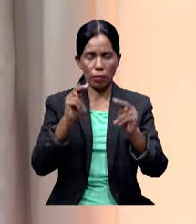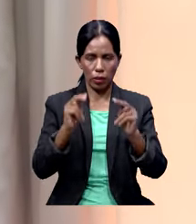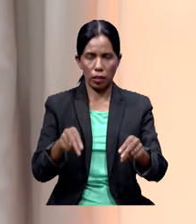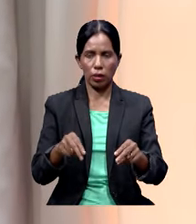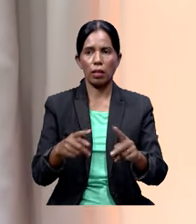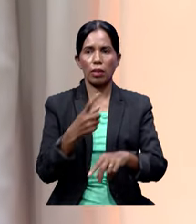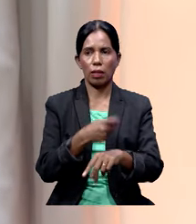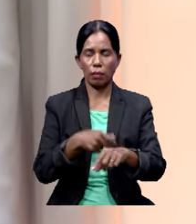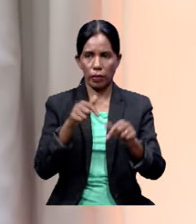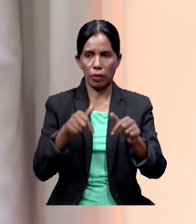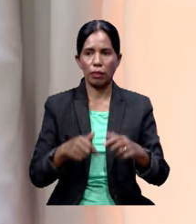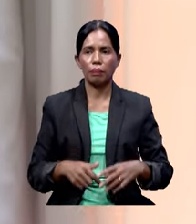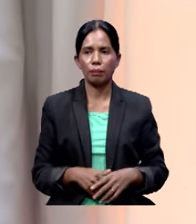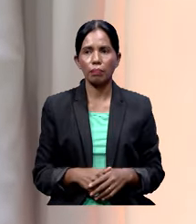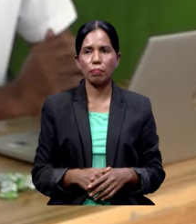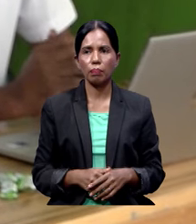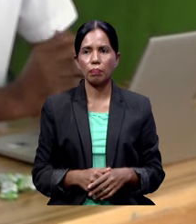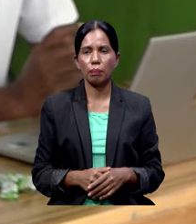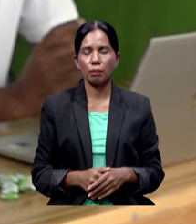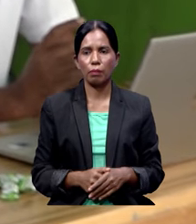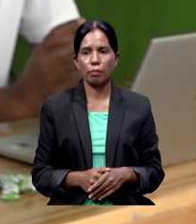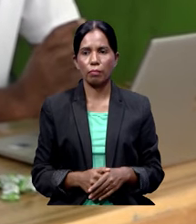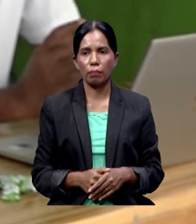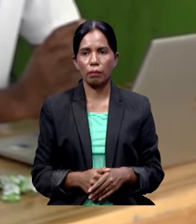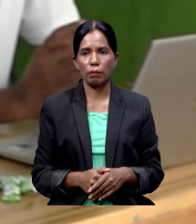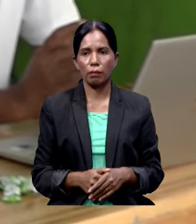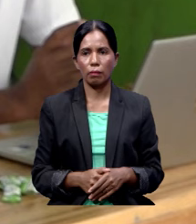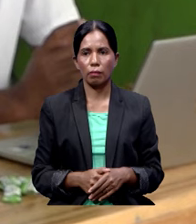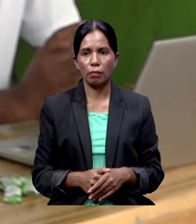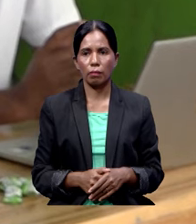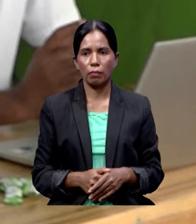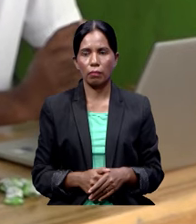ne. Contratar refa ke lima.